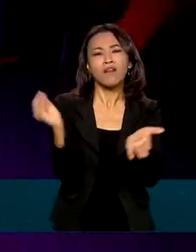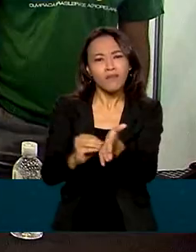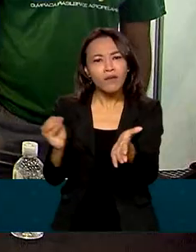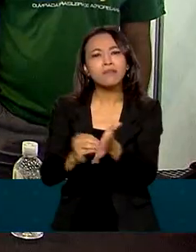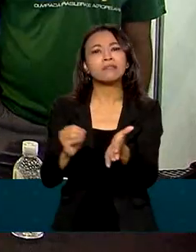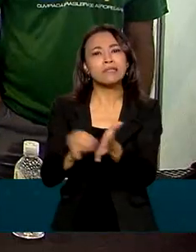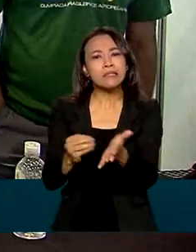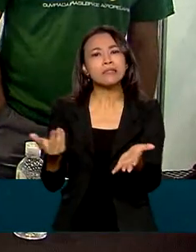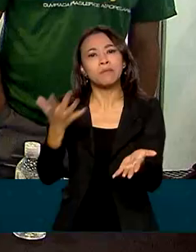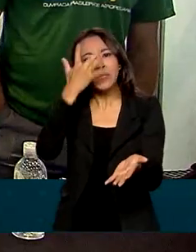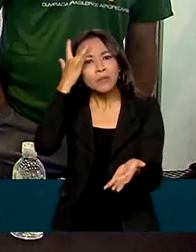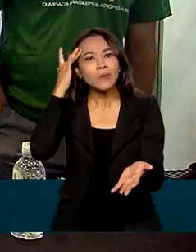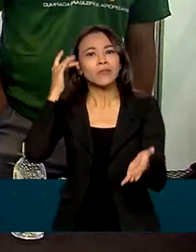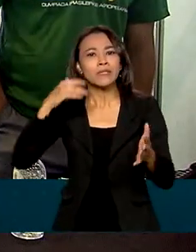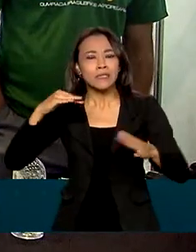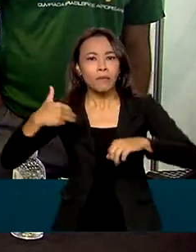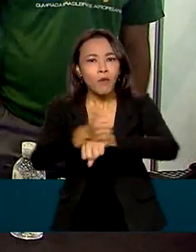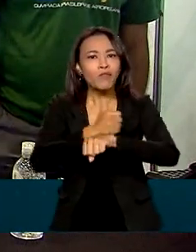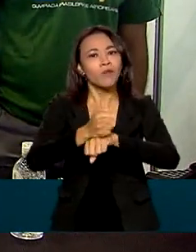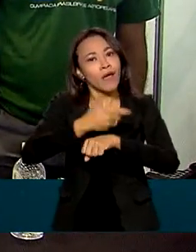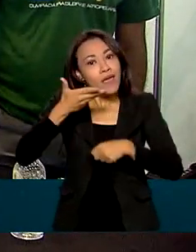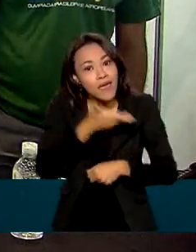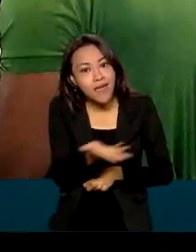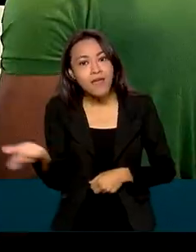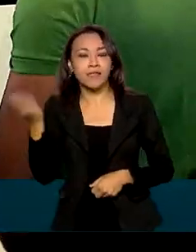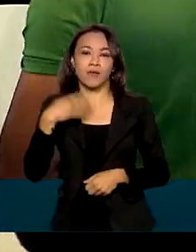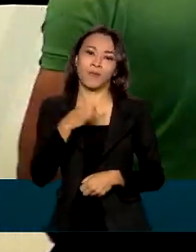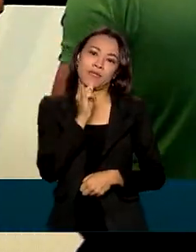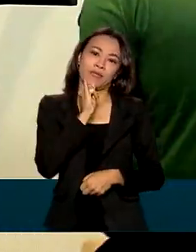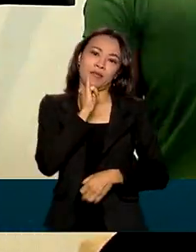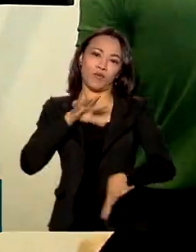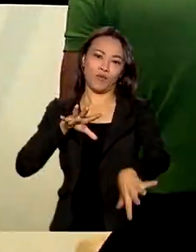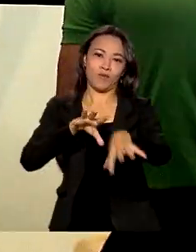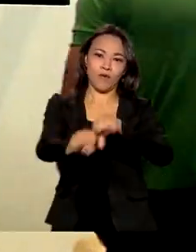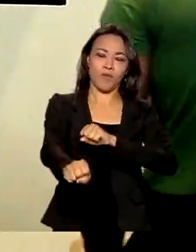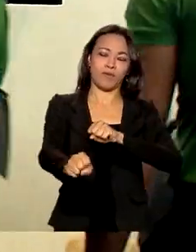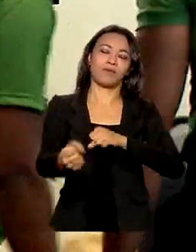de obra especializada, são alguns exemplos de formação profissionalizante.